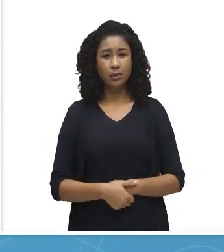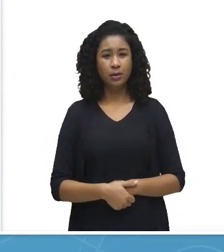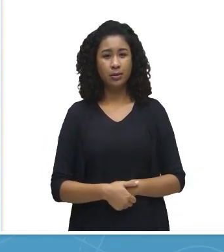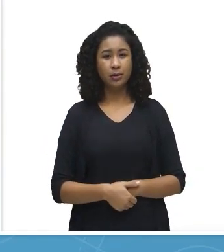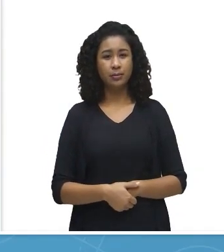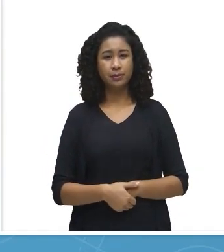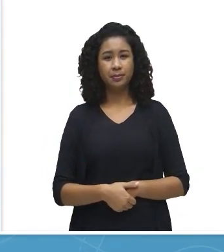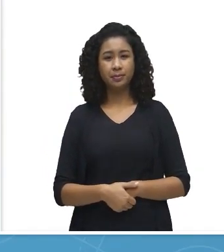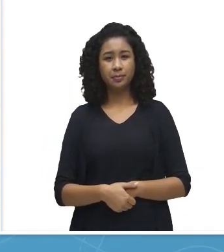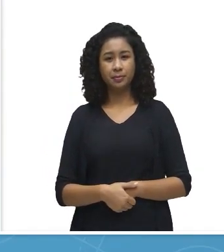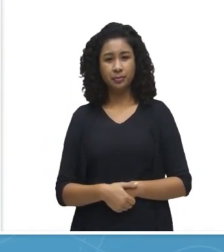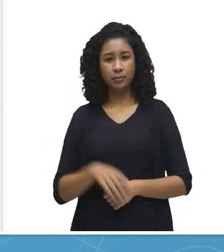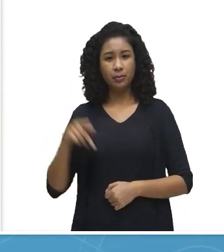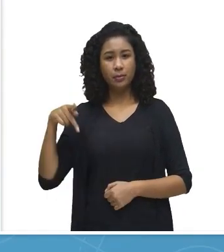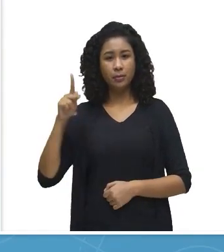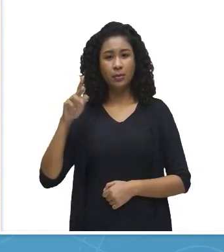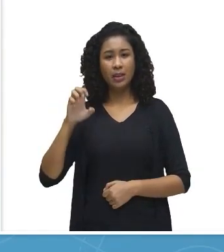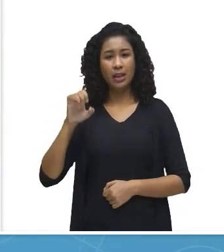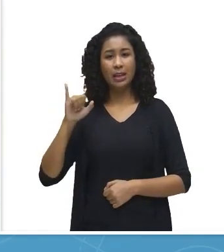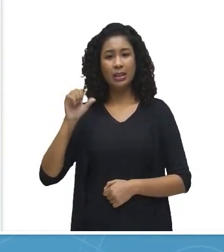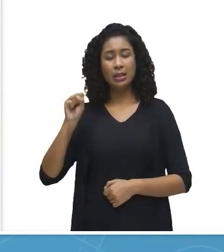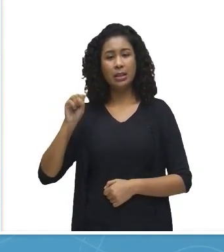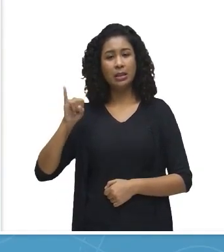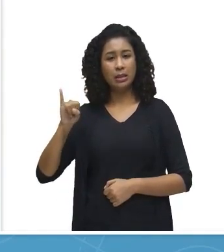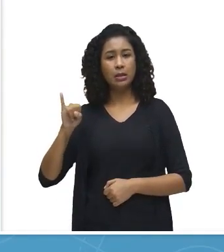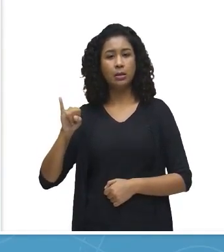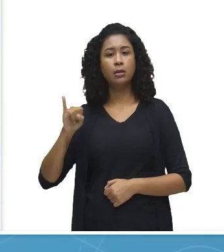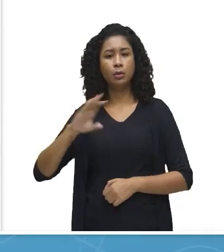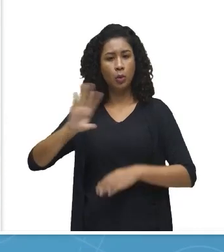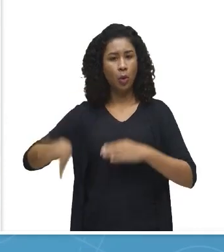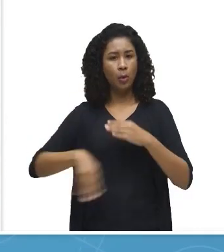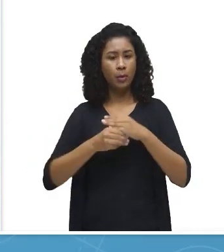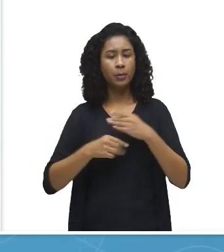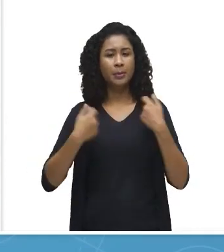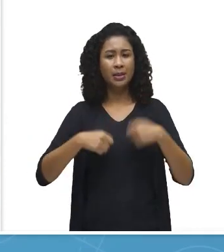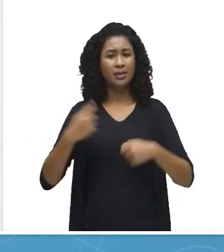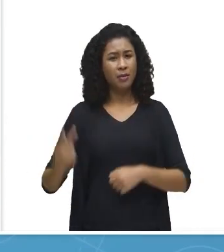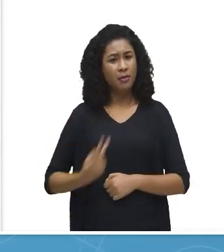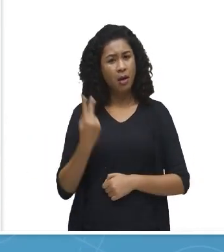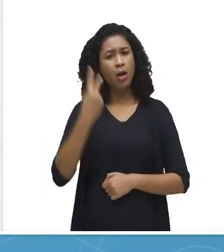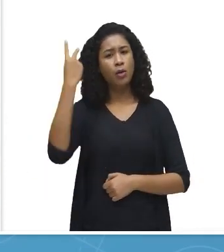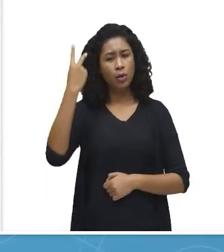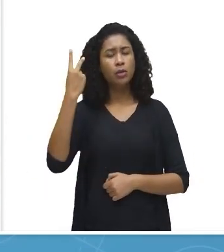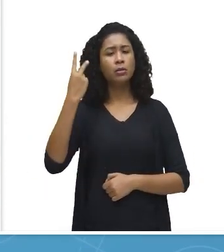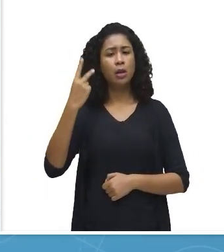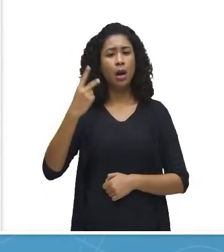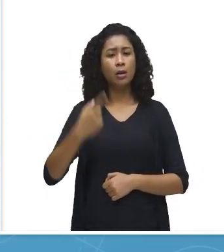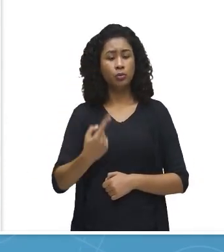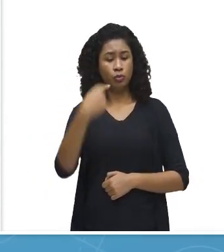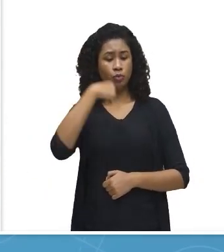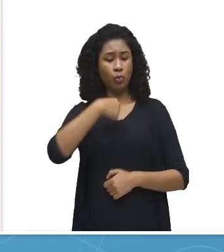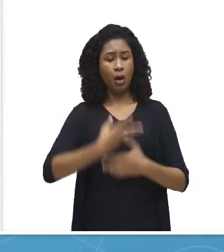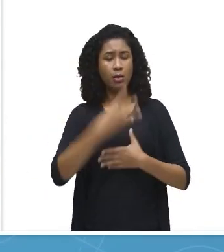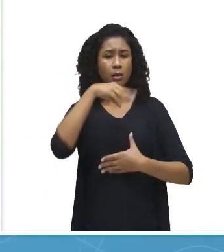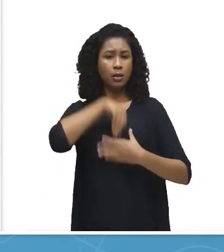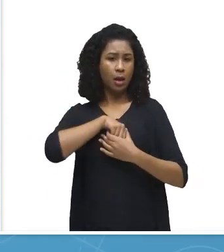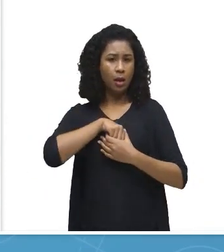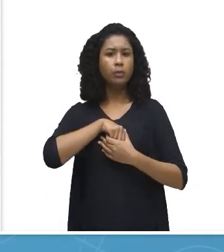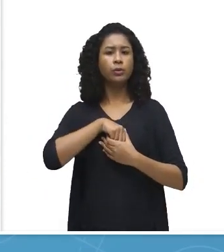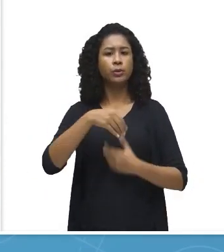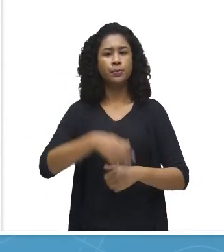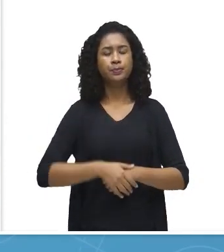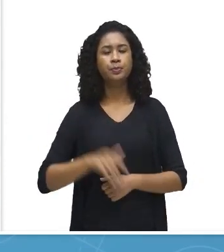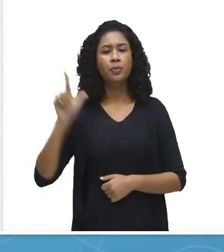A Casey complementa, inclusive, deveríamos dar mais valor ao que a gente é e não pela nossa aparência. O Luiz Fabiano fala